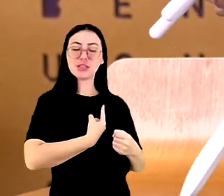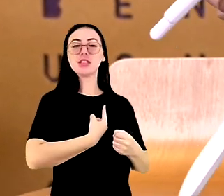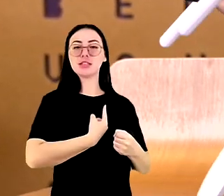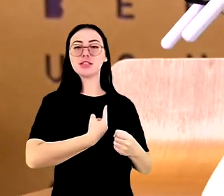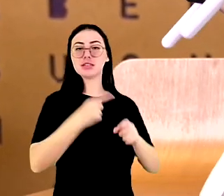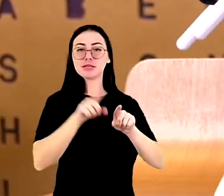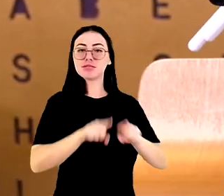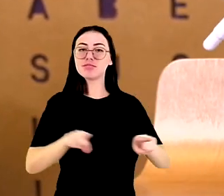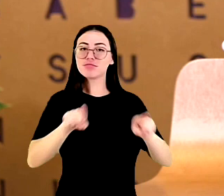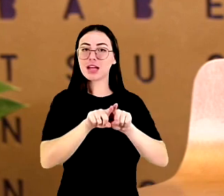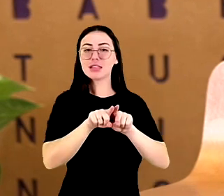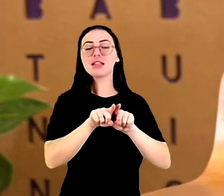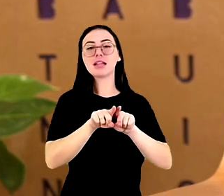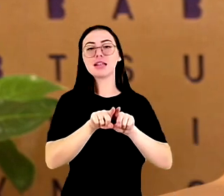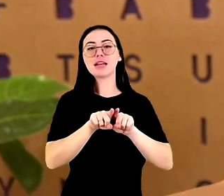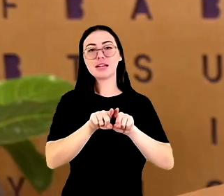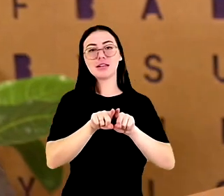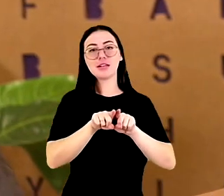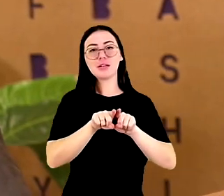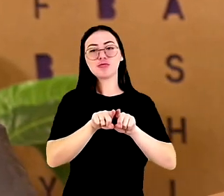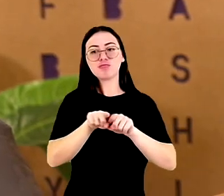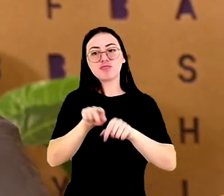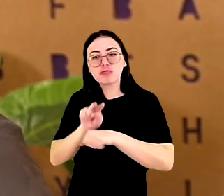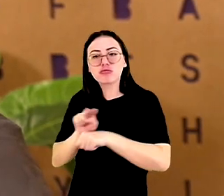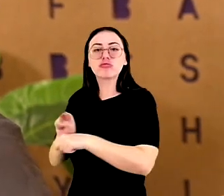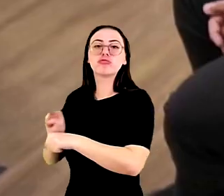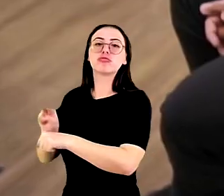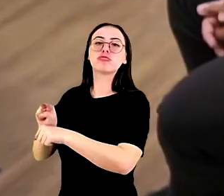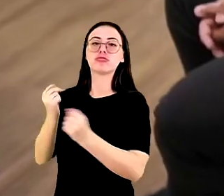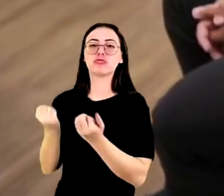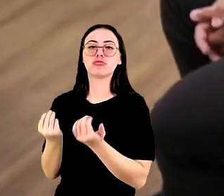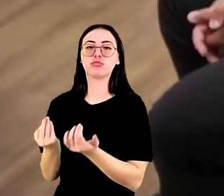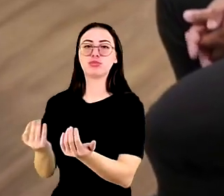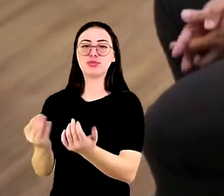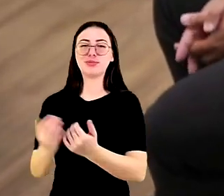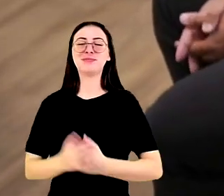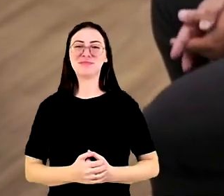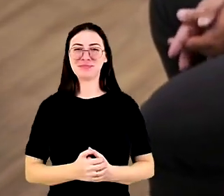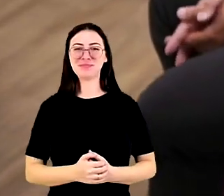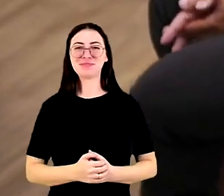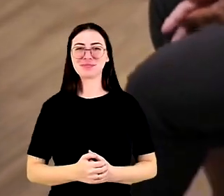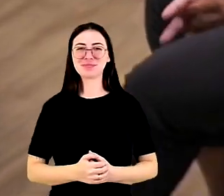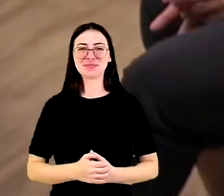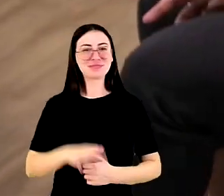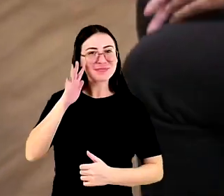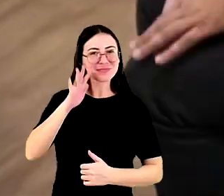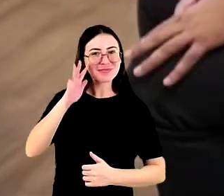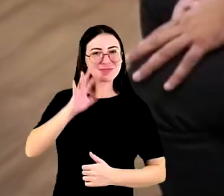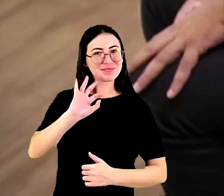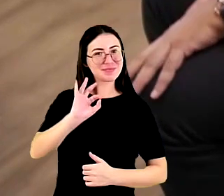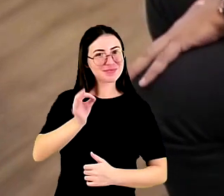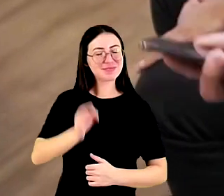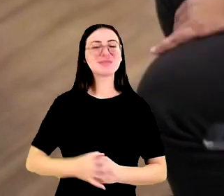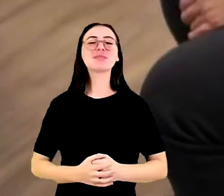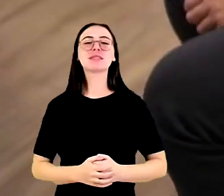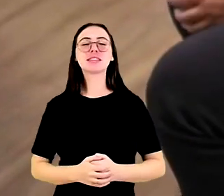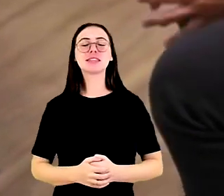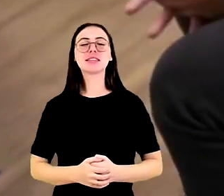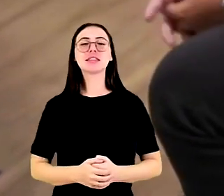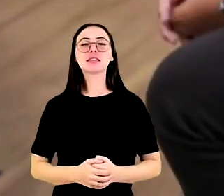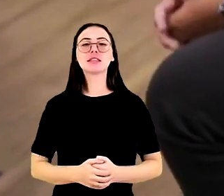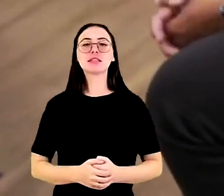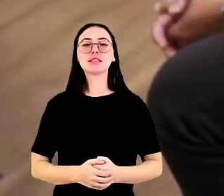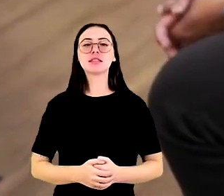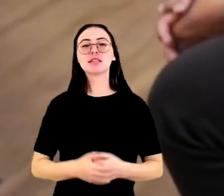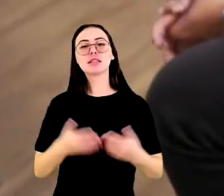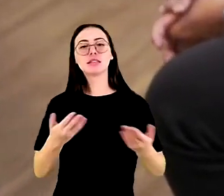mas não é nosso foco hoje. Bem bacana, então. Aí, Felipe, ficar de olho nas novidades. E aí eu queria emendar e trazer uma minha. Você Legal.